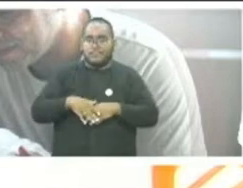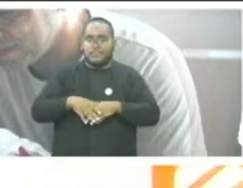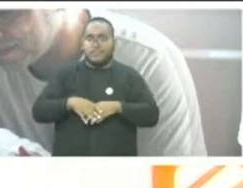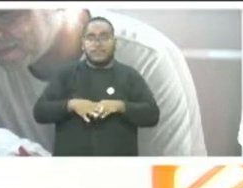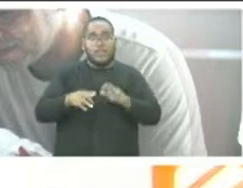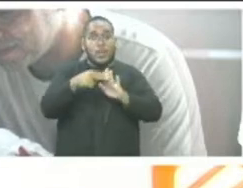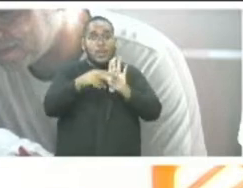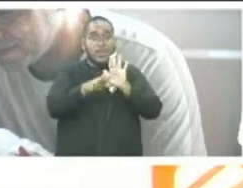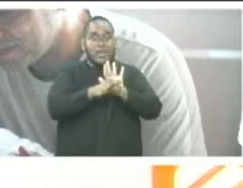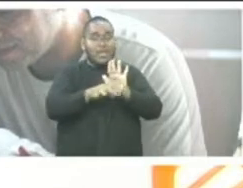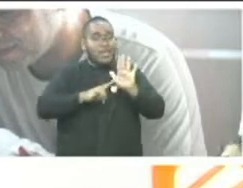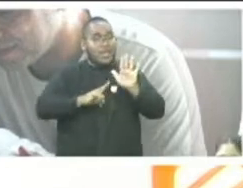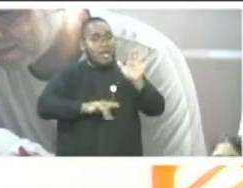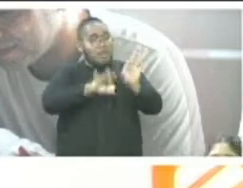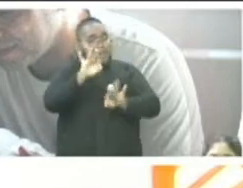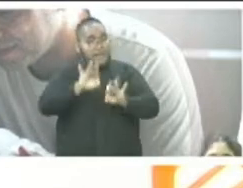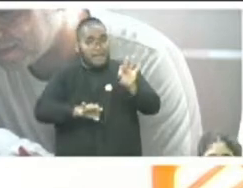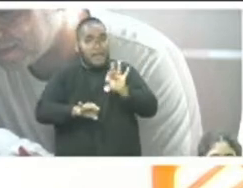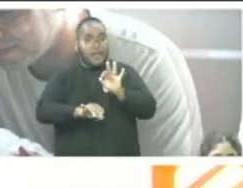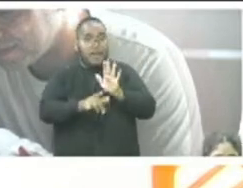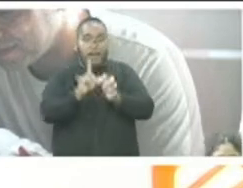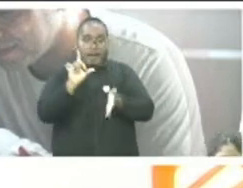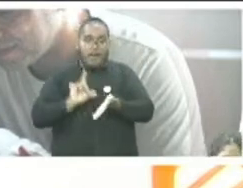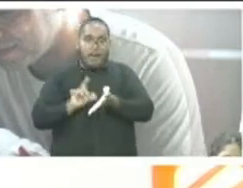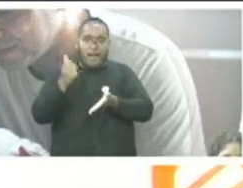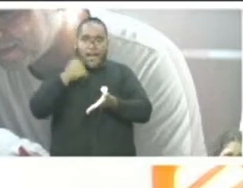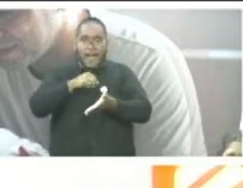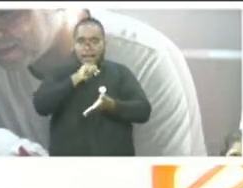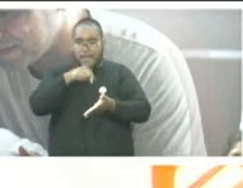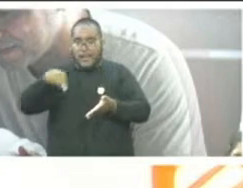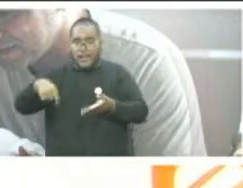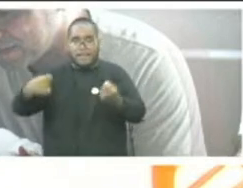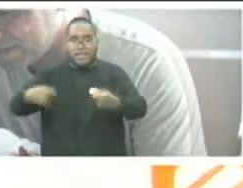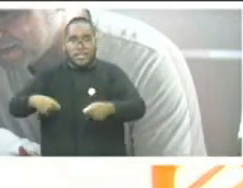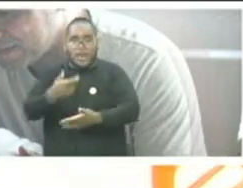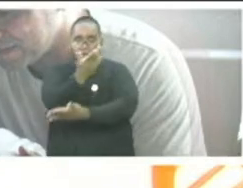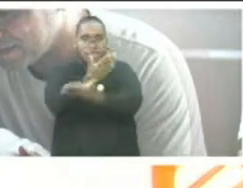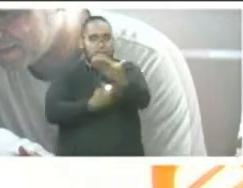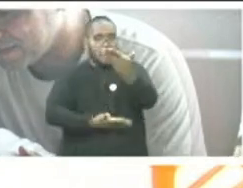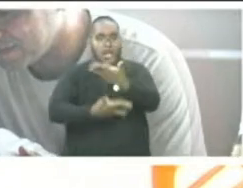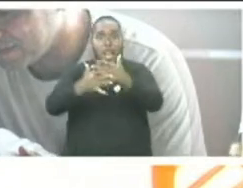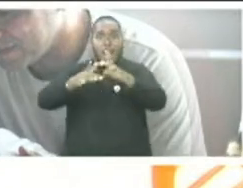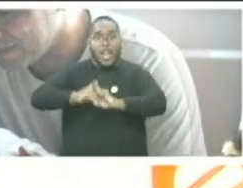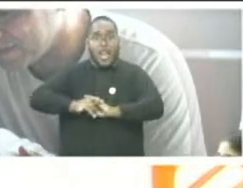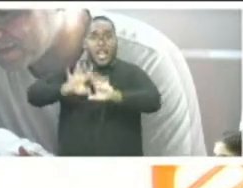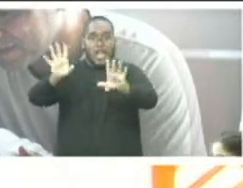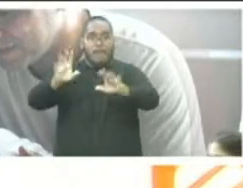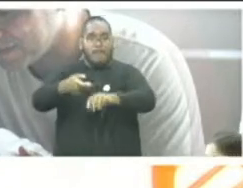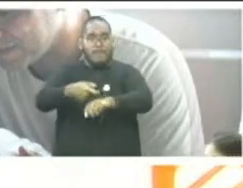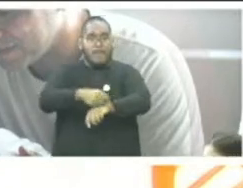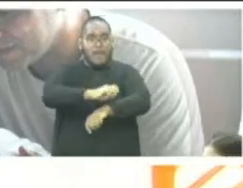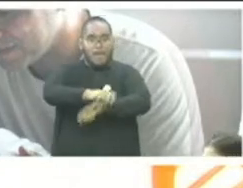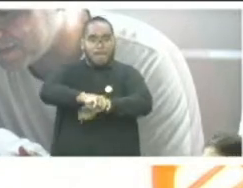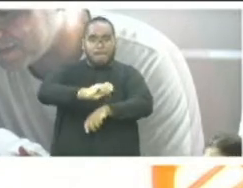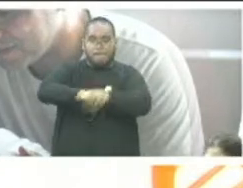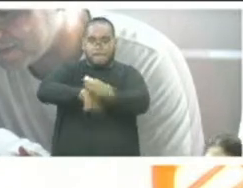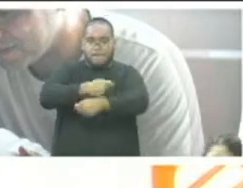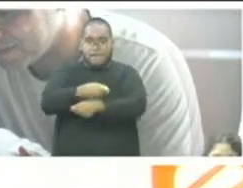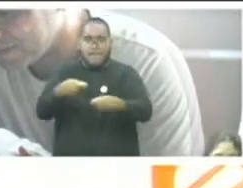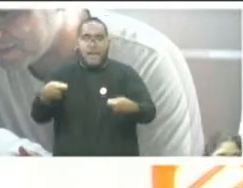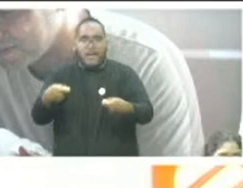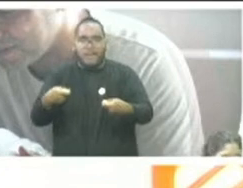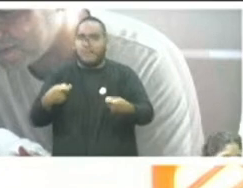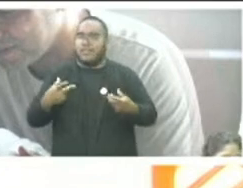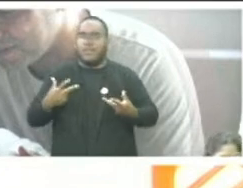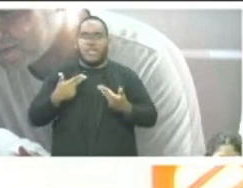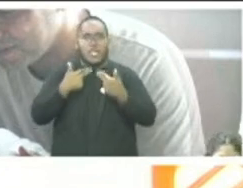traz o preparo da mãe. Essa mãe deve estar com os braços livres, ela não pode ser amarrada, até porque a gente entra em outros contextos. E,